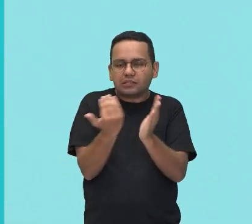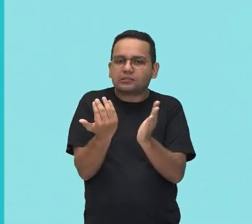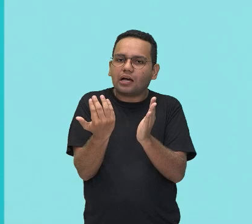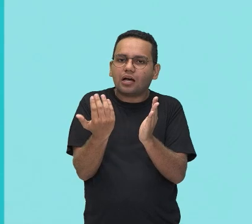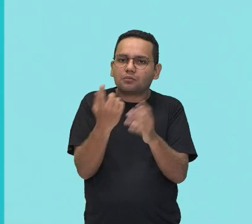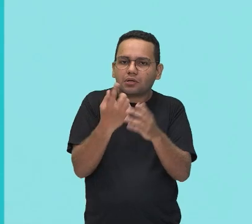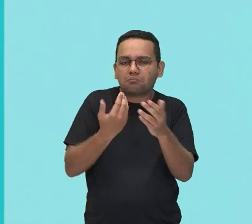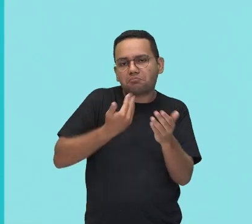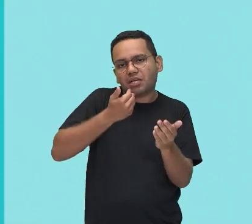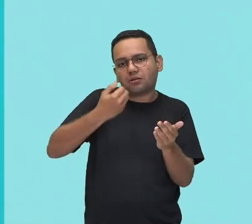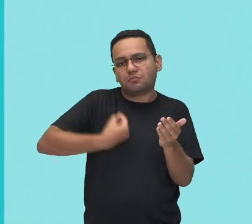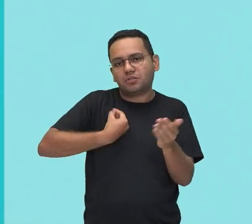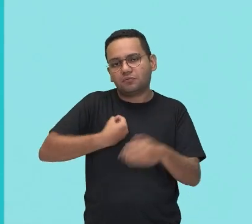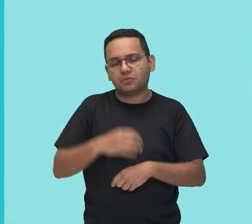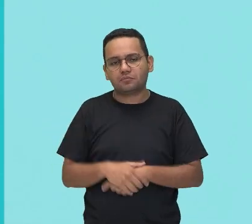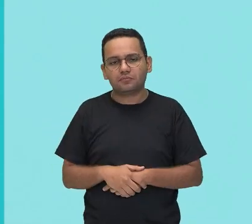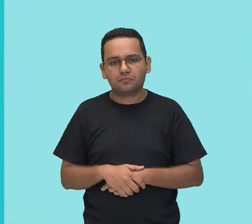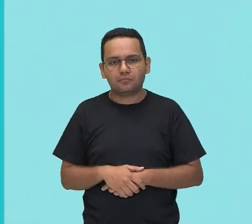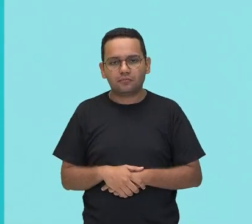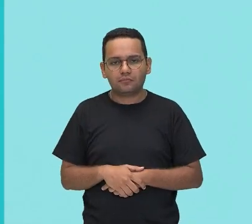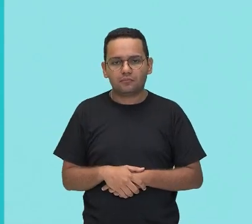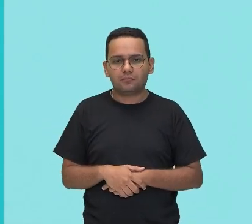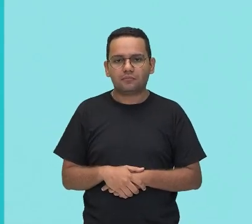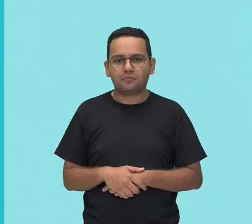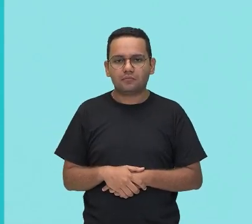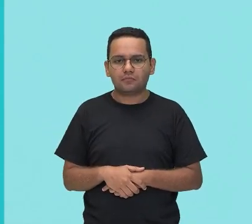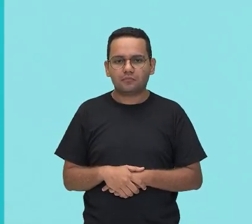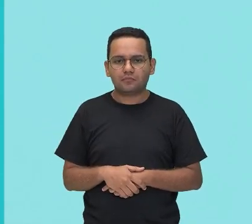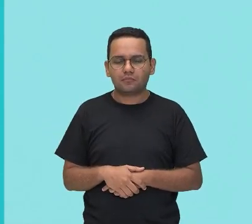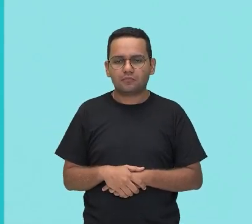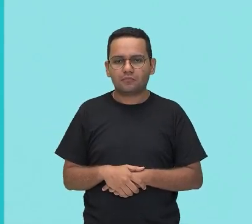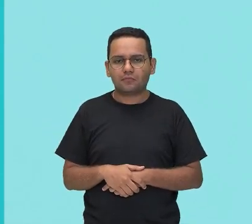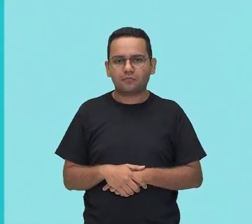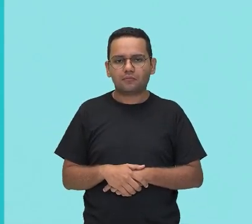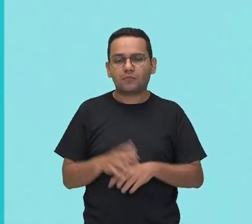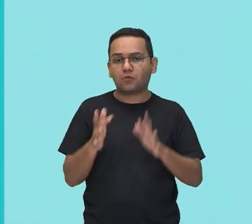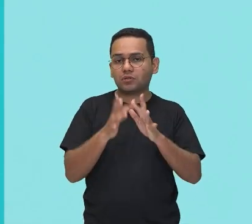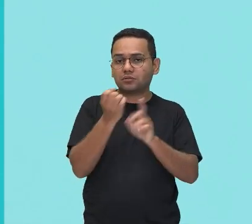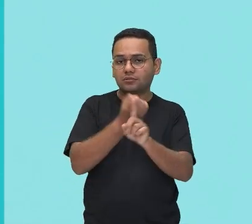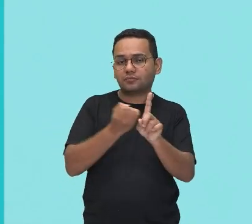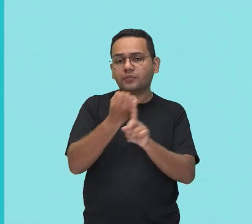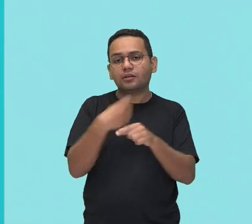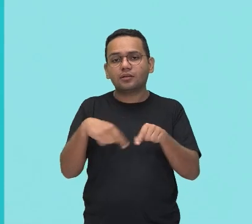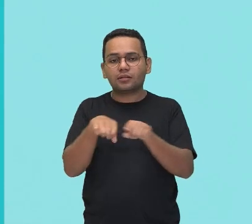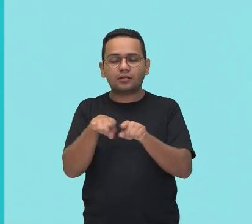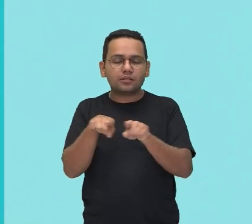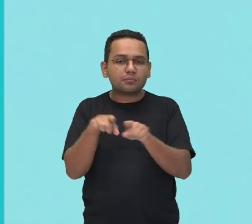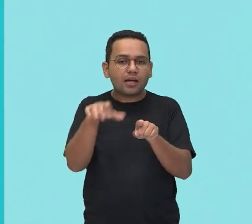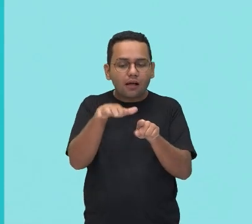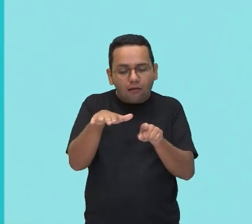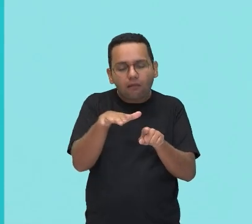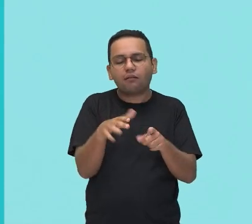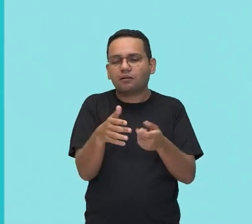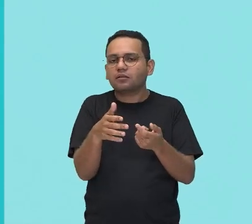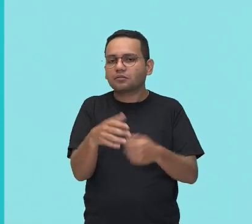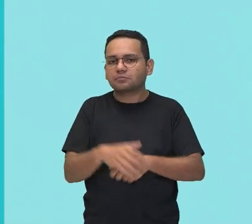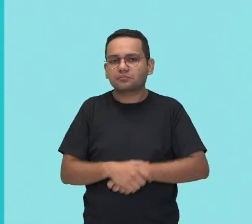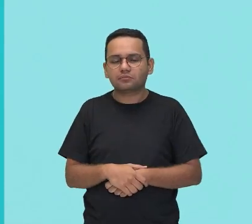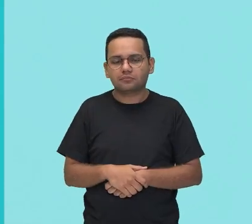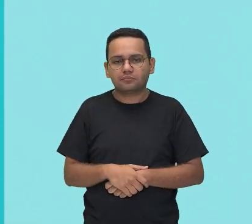a pessoa na sua formação, né, como cidadão, e também impacta na questão social, porque a partir do momento que